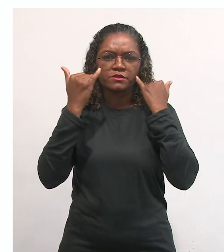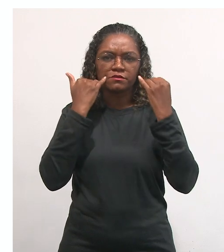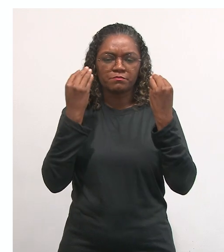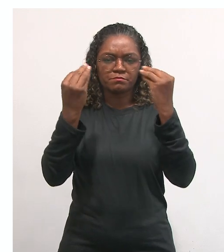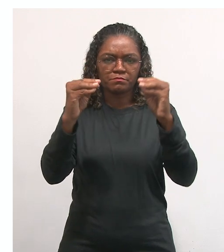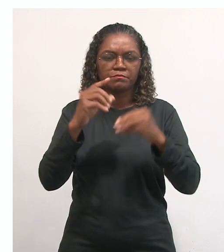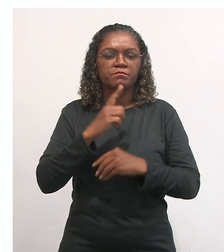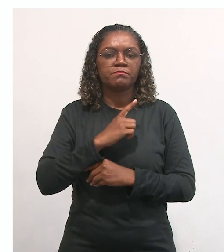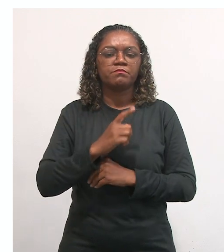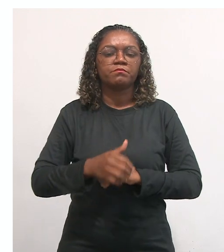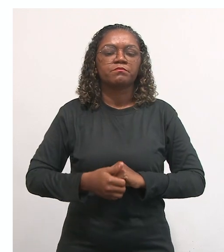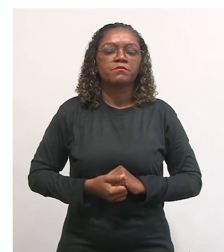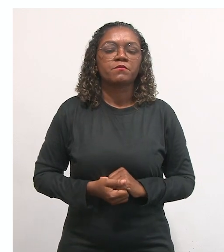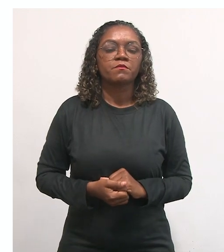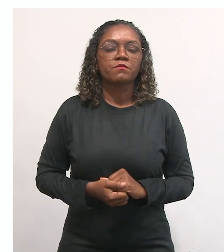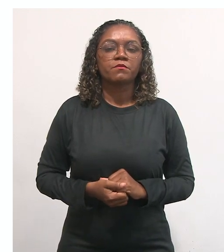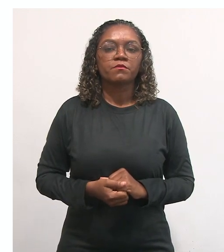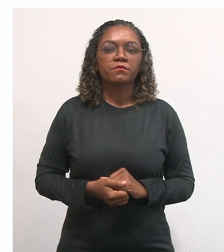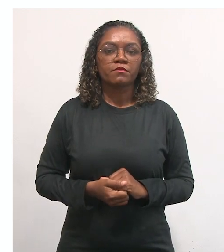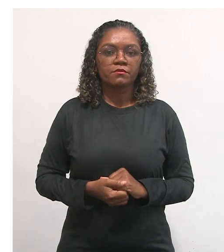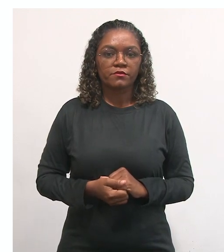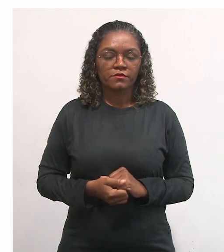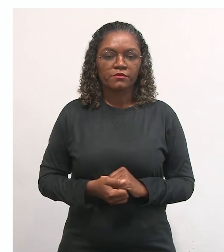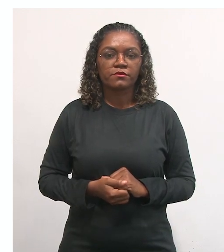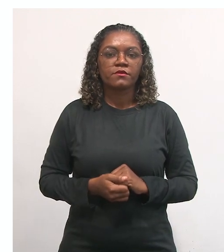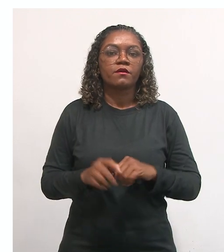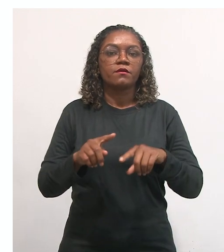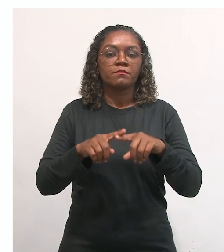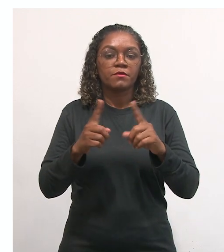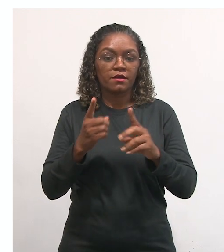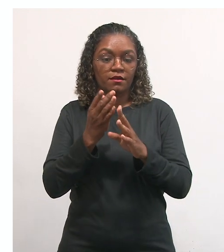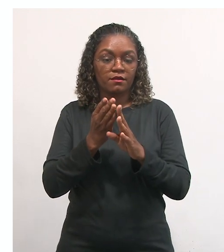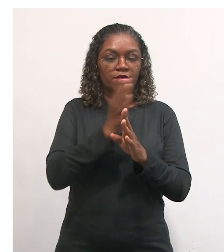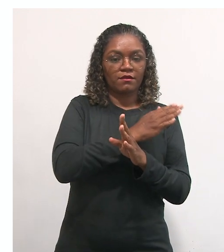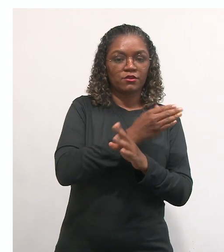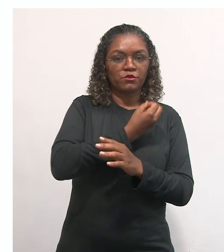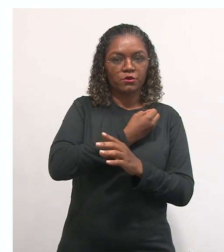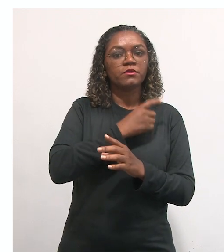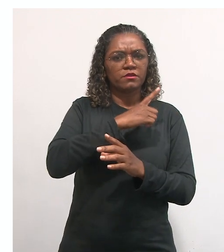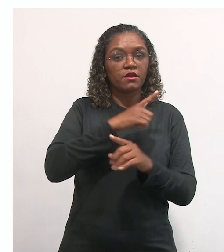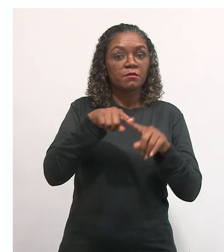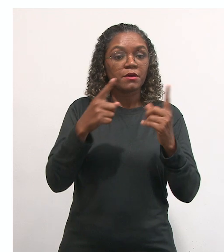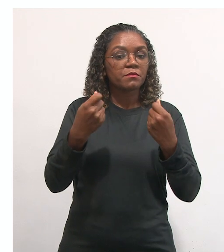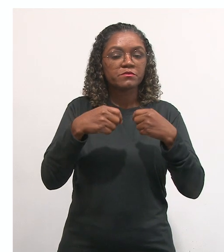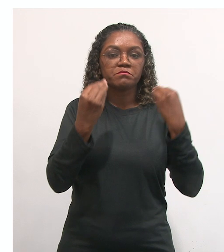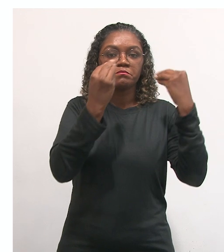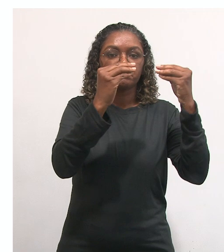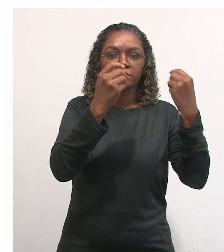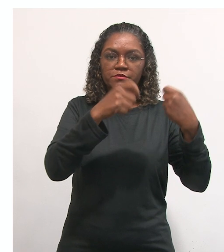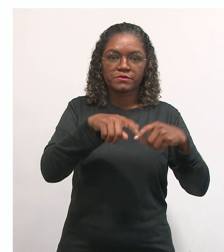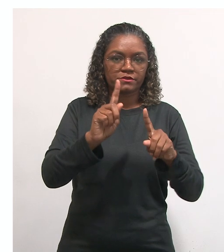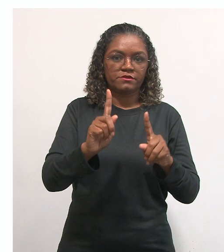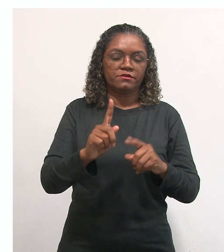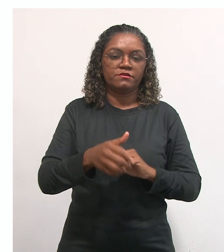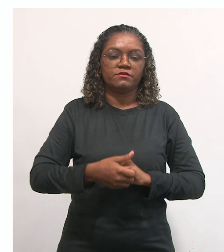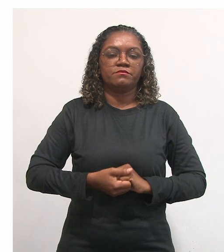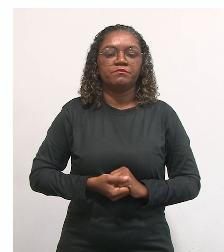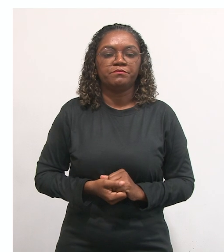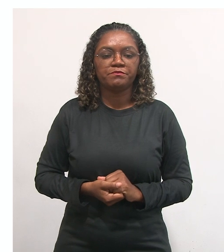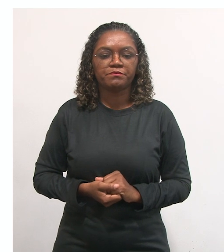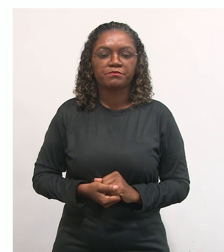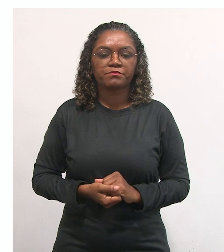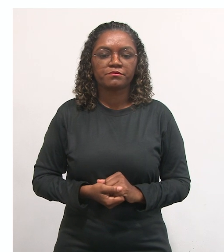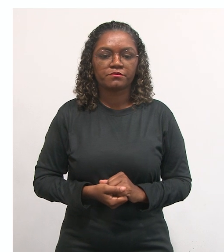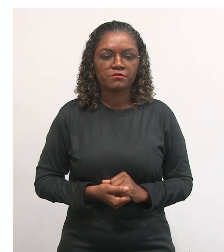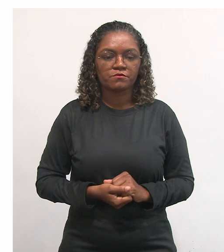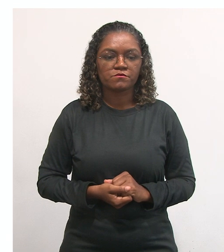para vocês tá então Lembrando que as outras numerações para trás elas exem porém elas ficam invisíveis e a gente não conta